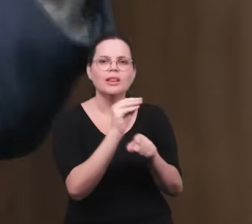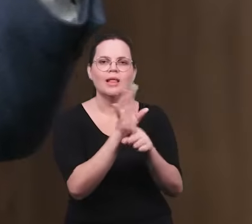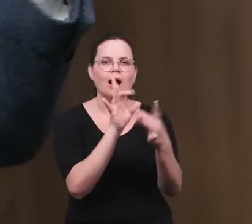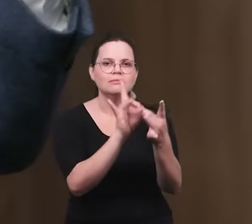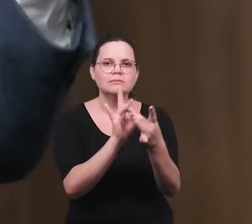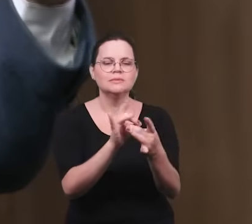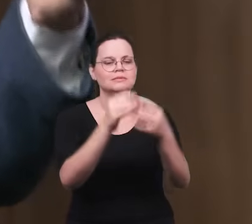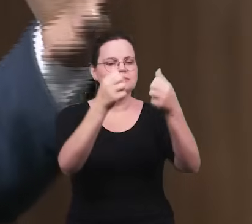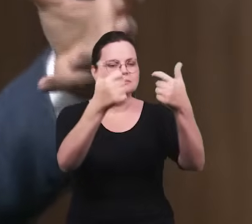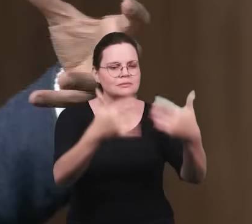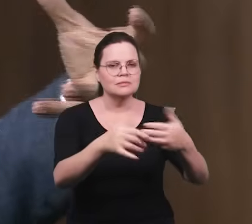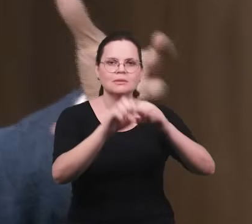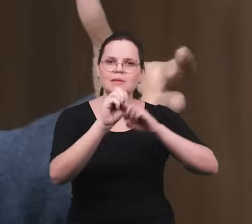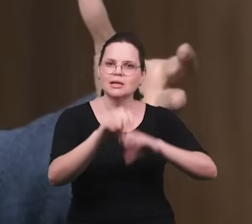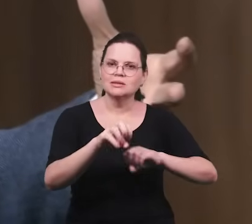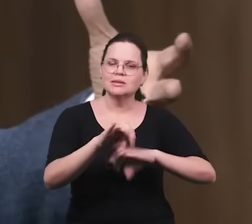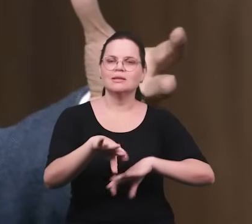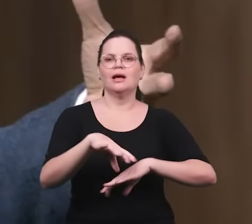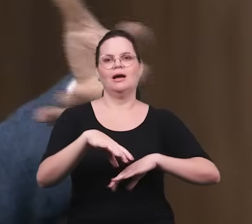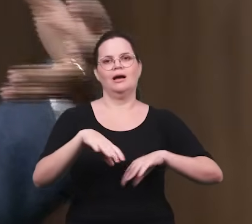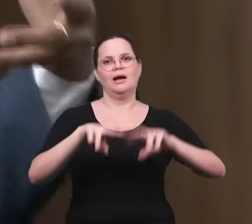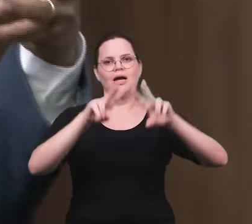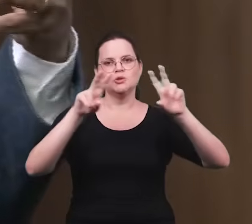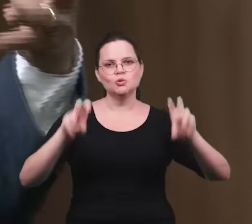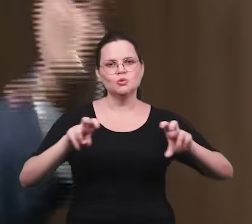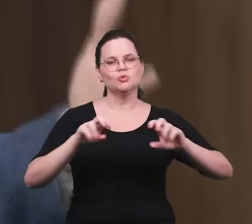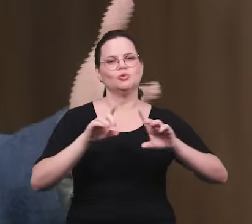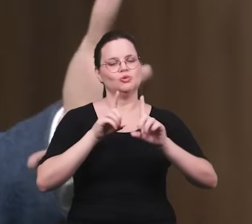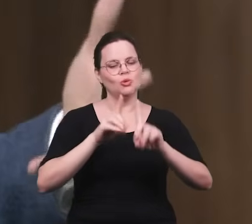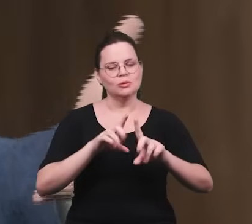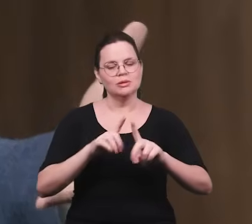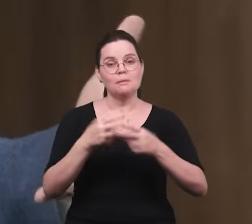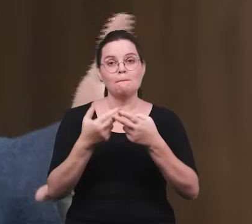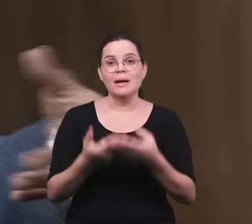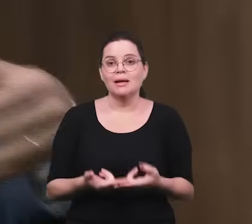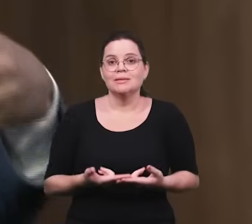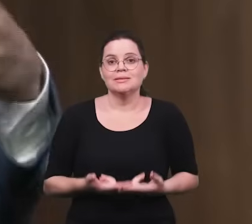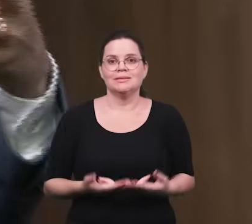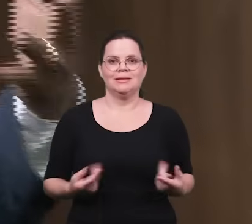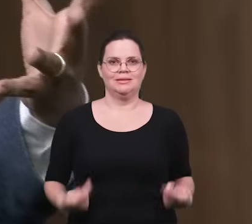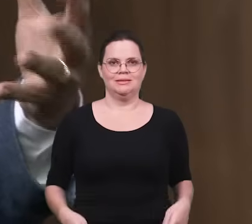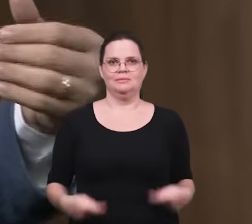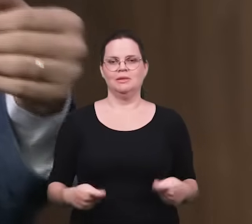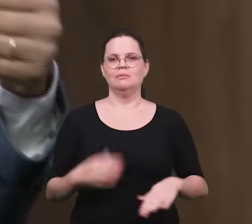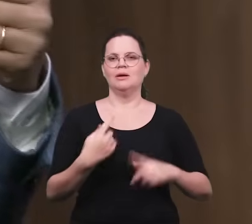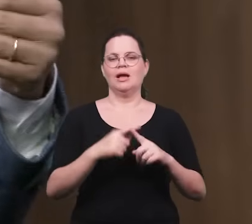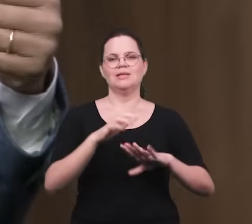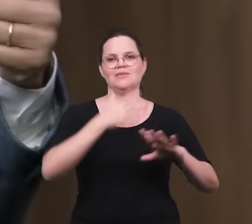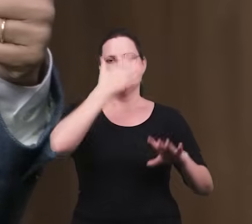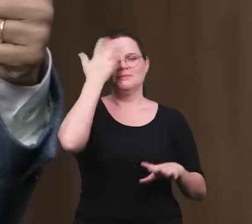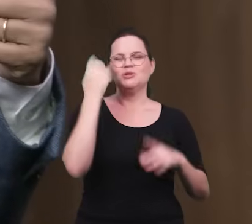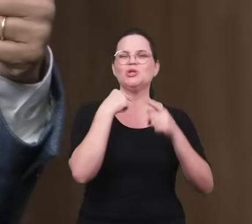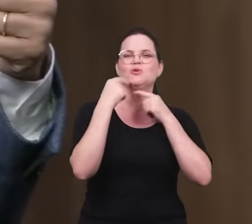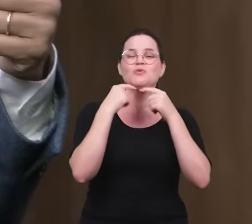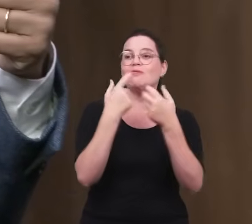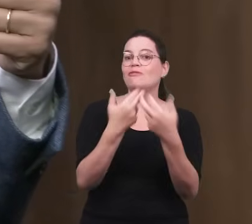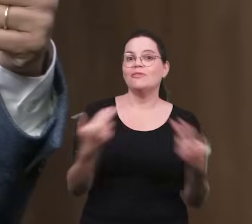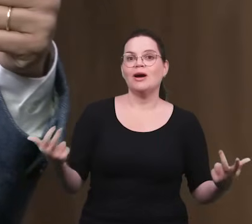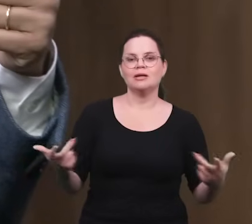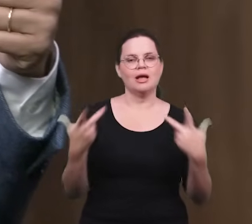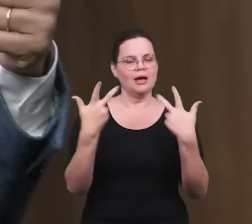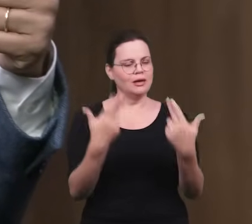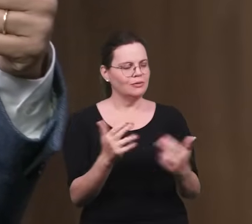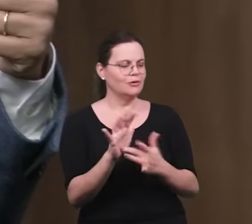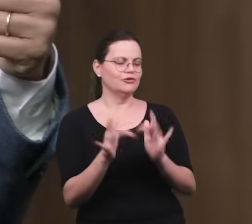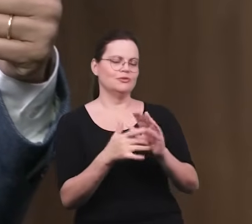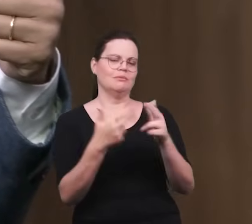para você ensinar o evangelho para essa pessoa, ter paciência com essa pessoa. A pessoa tem várias dúvidas, aí você vai fazer como o Senhor Jesus